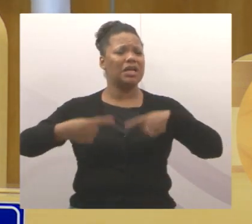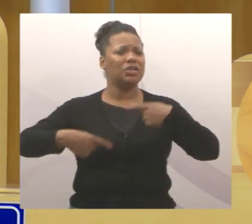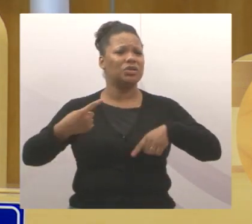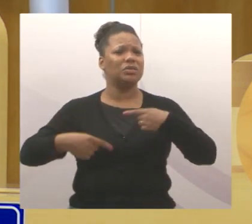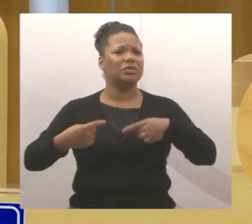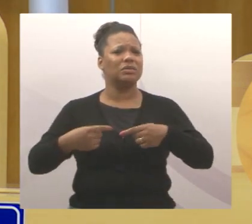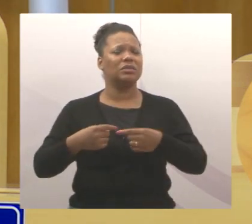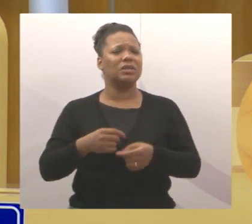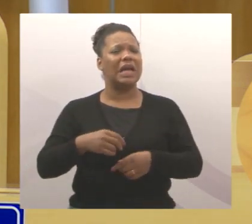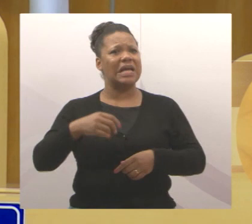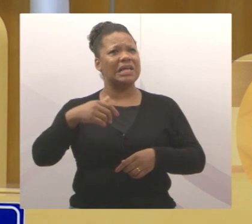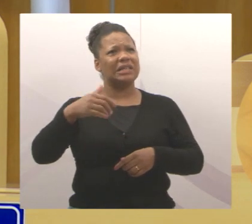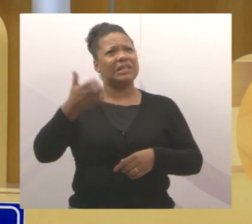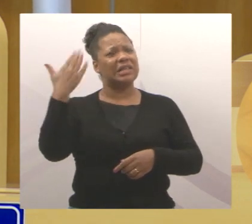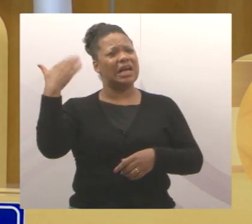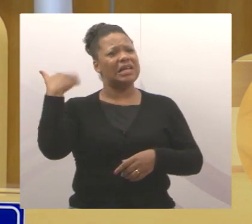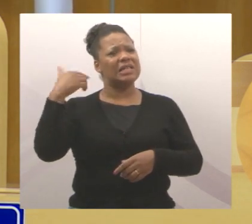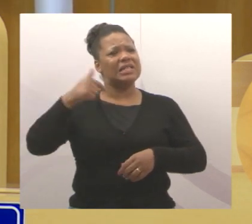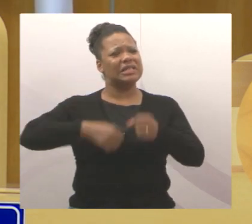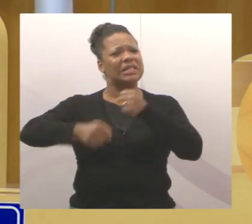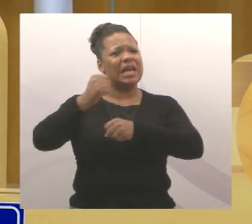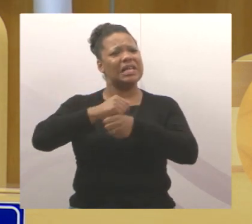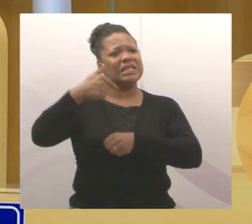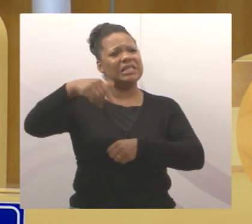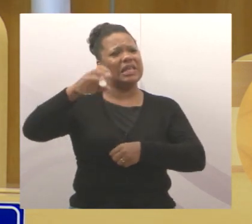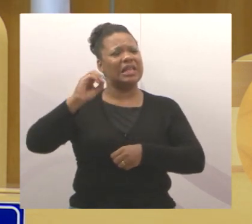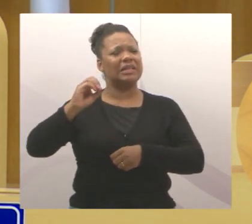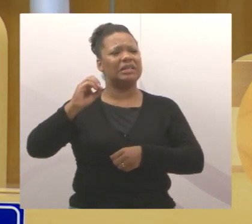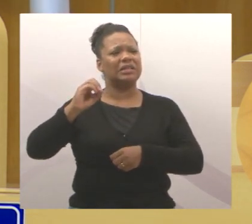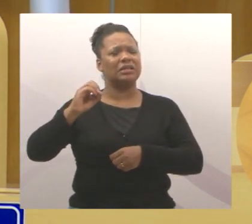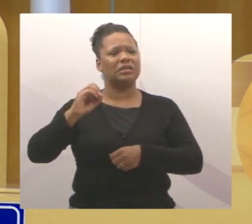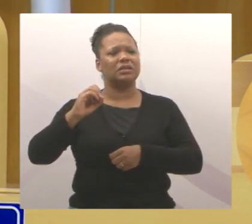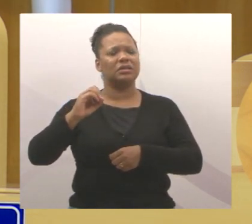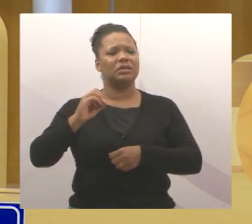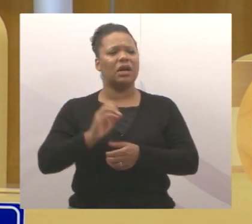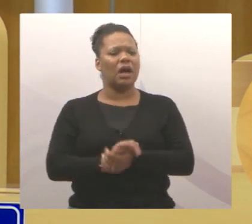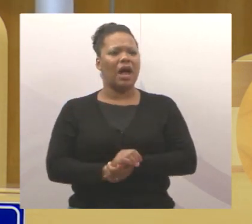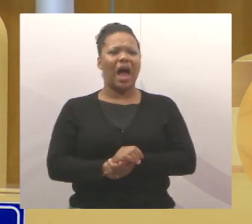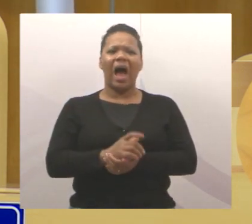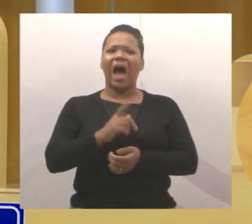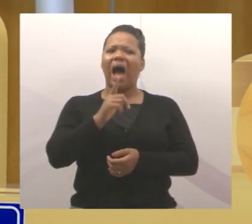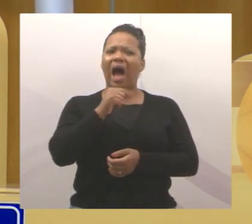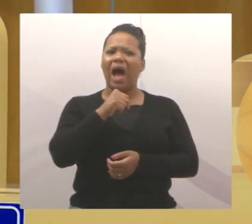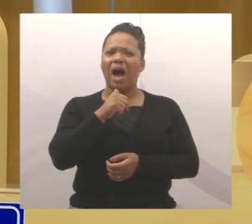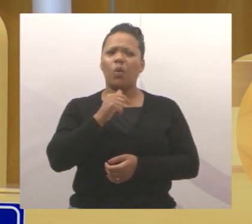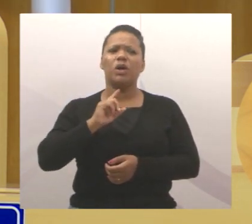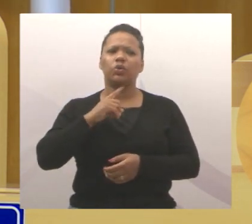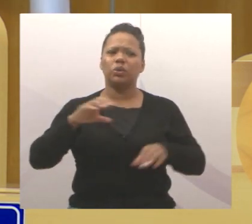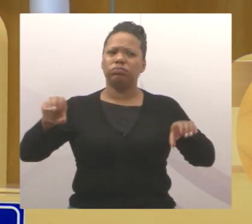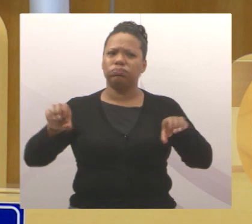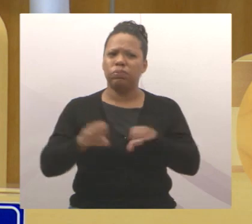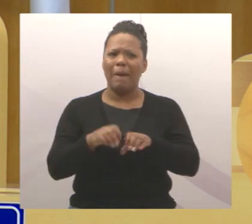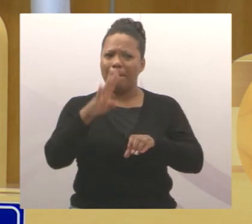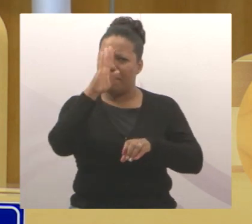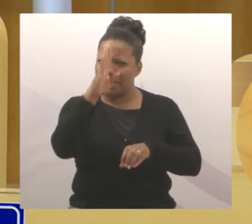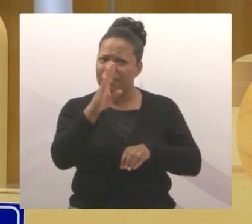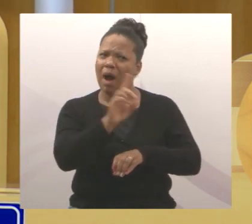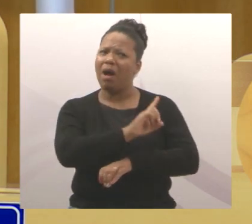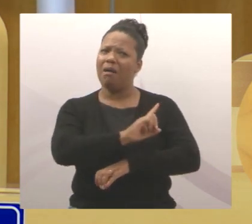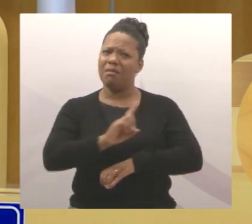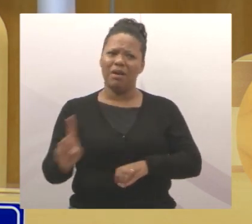que desde a década de 70 o Brasil não prioriza saneamento básico. E não prioriza porque mais